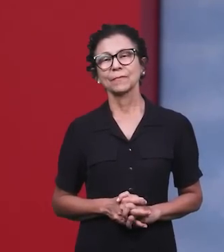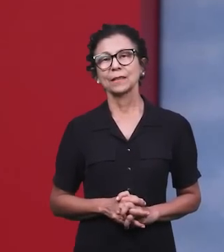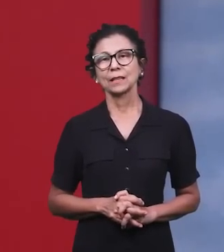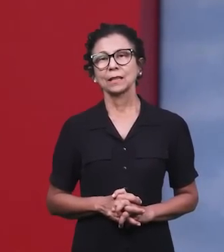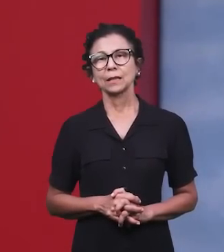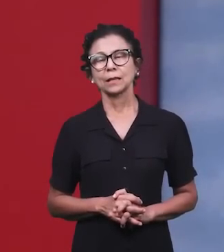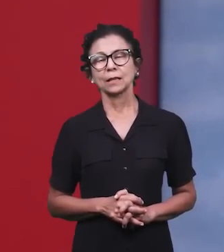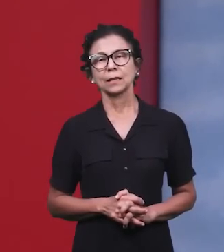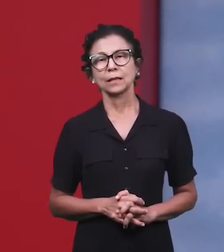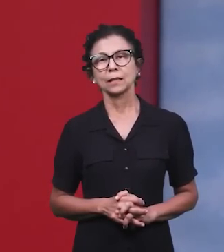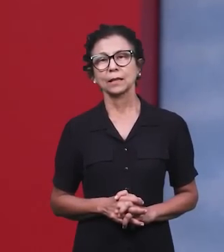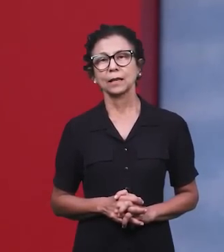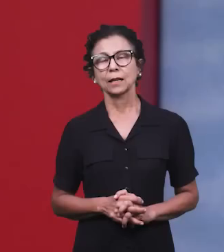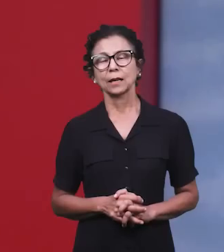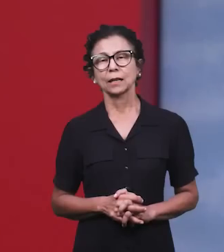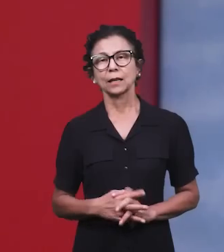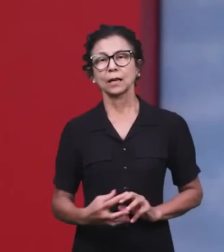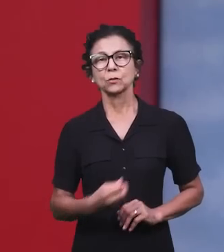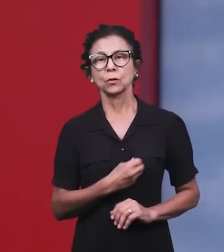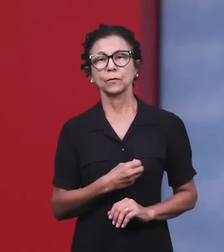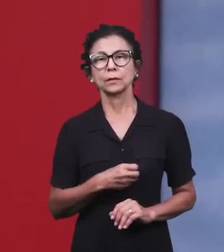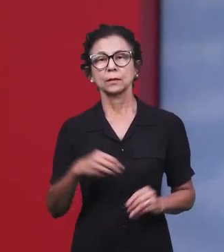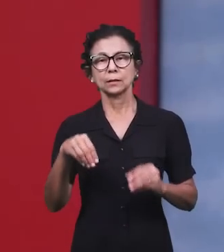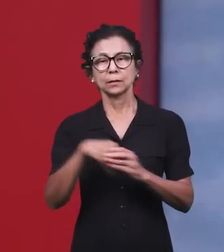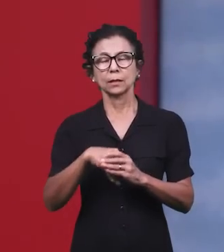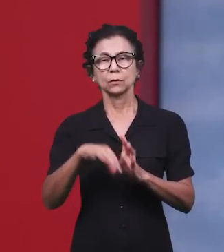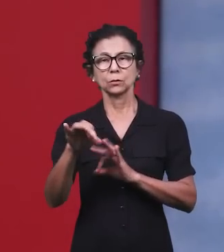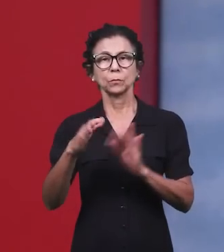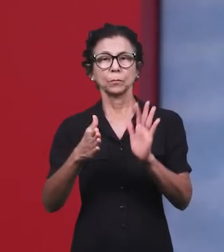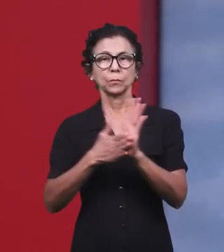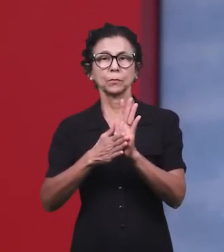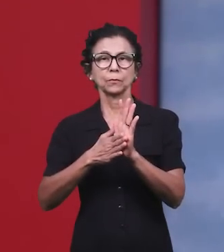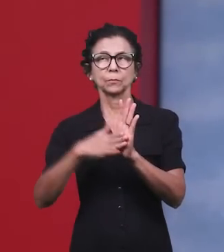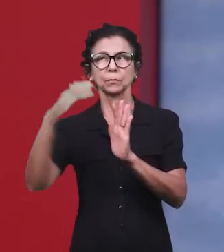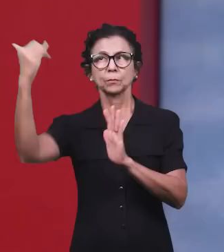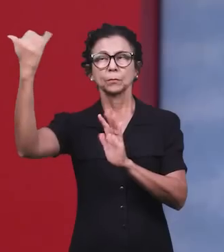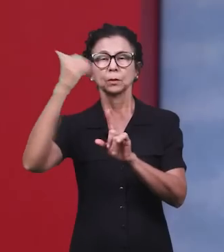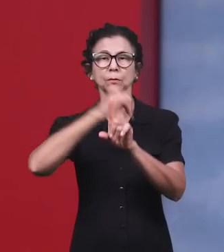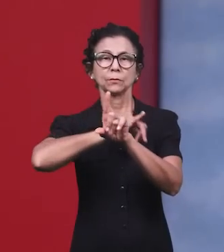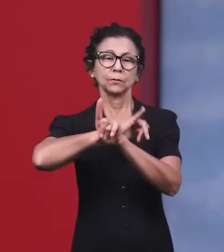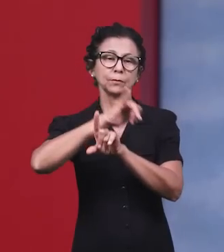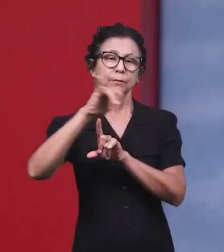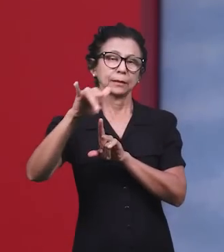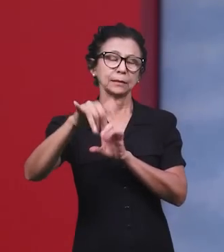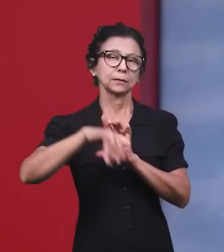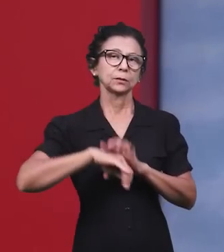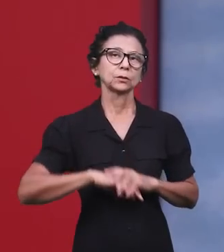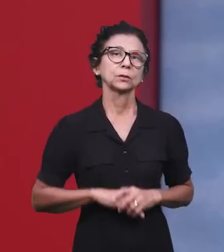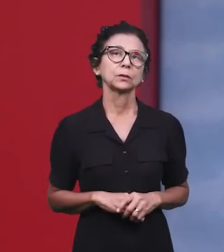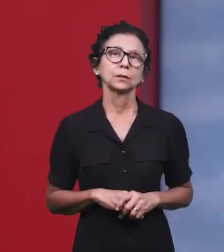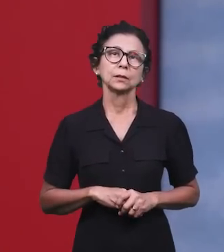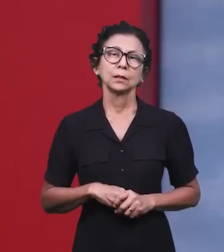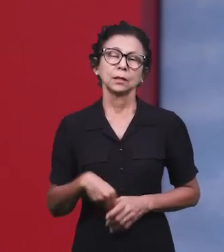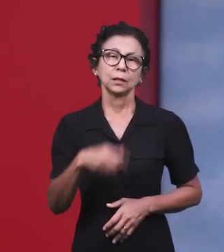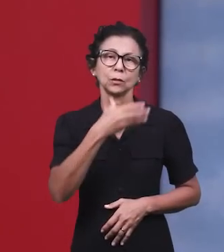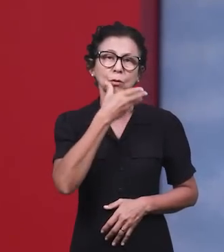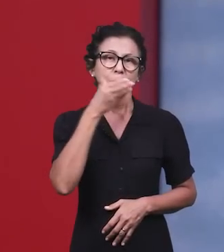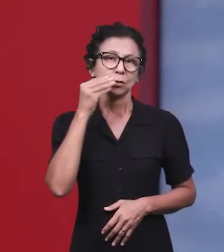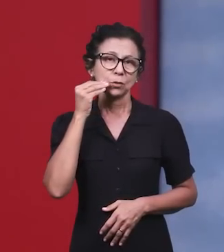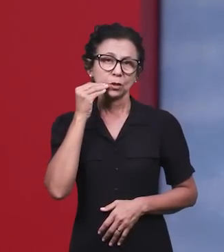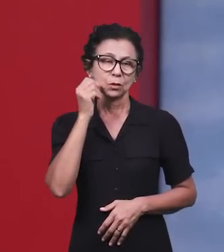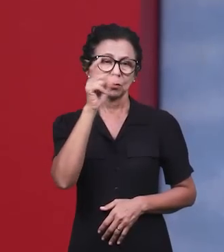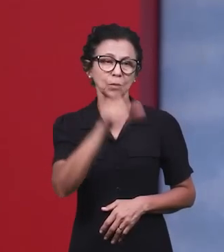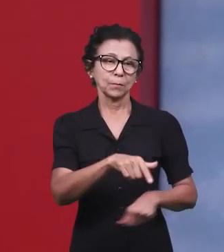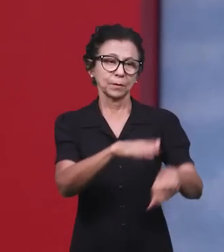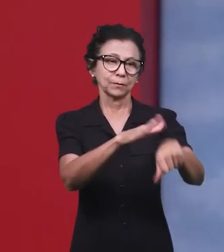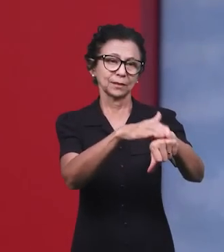profética, fazer aquilo que está dentro do projeto. E como o jejum é para Ele, não é para a gente, não tem